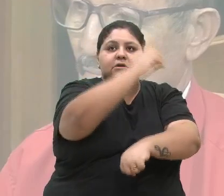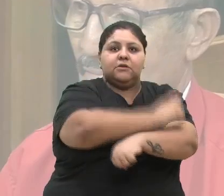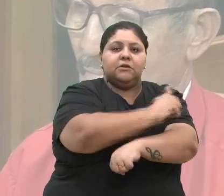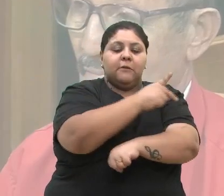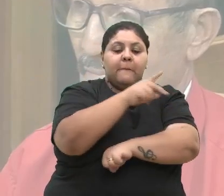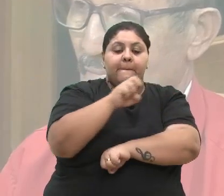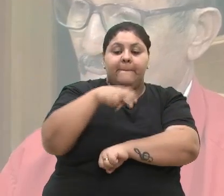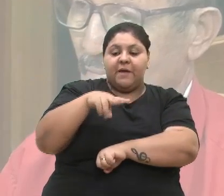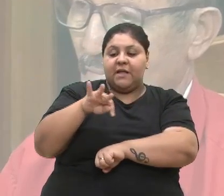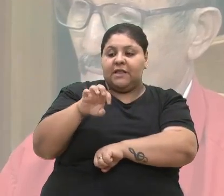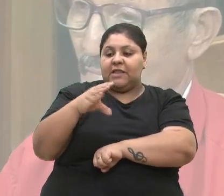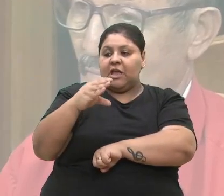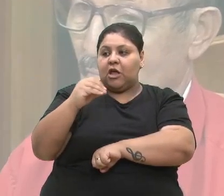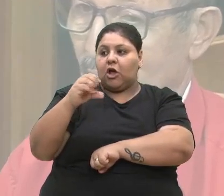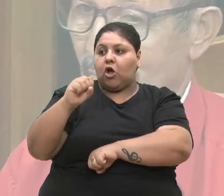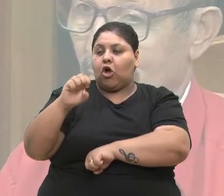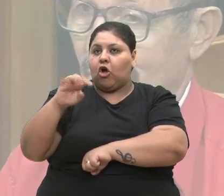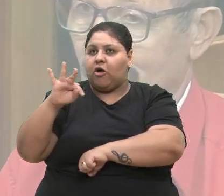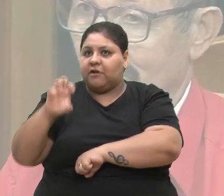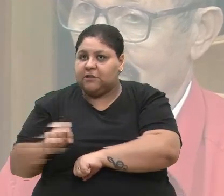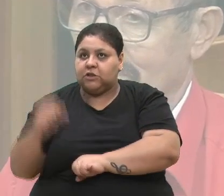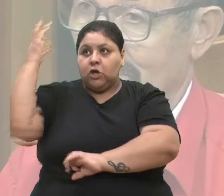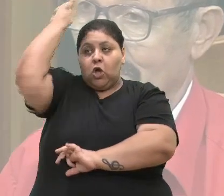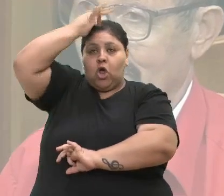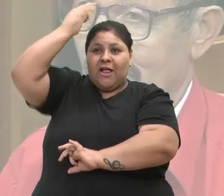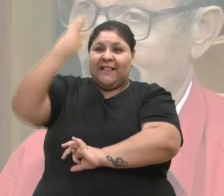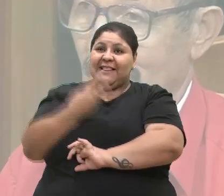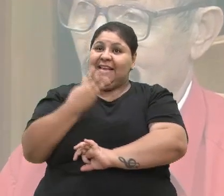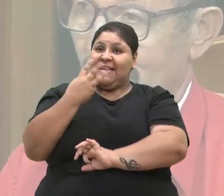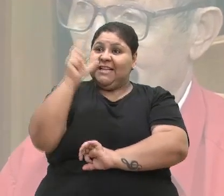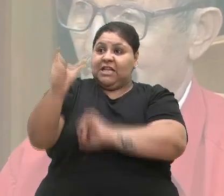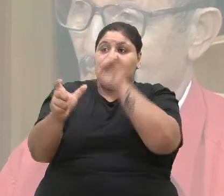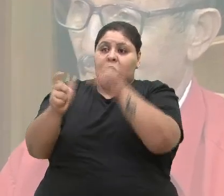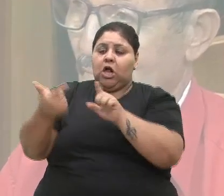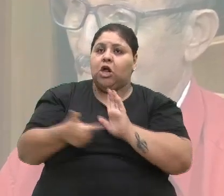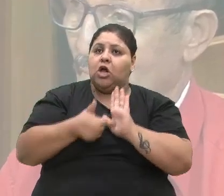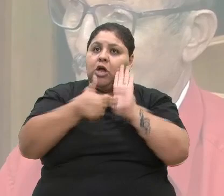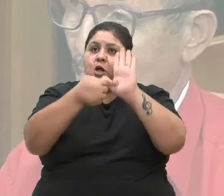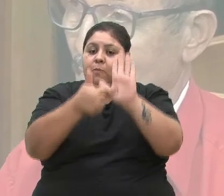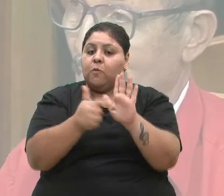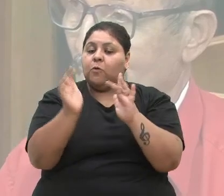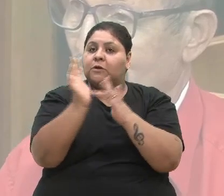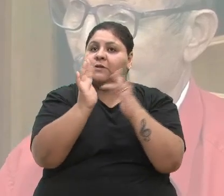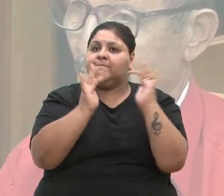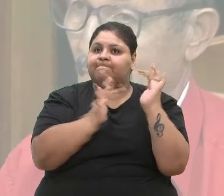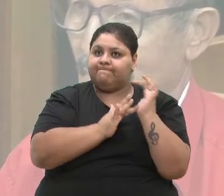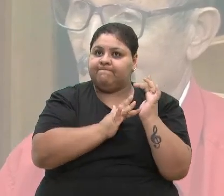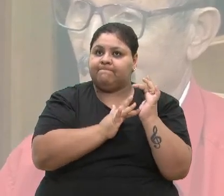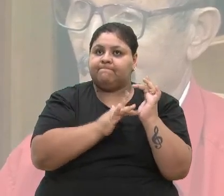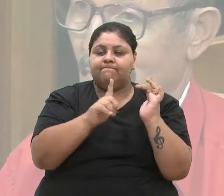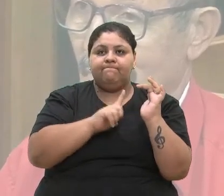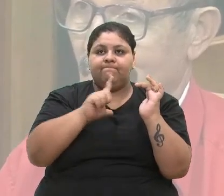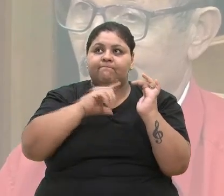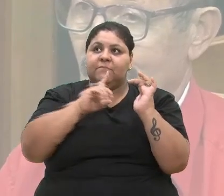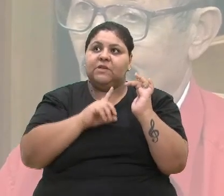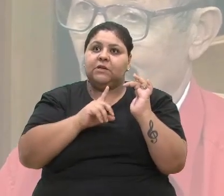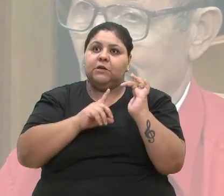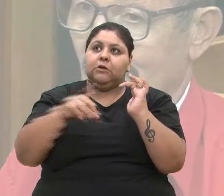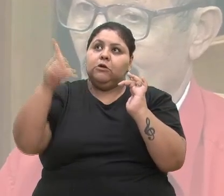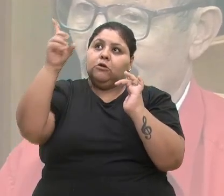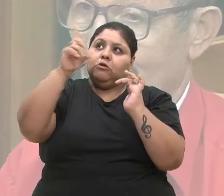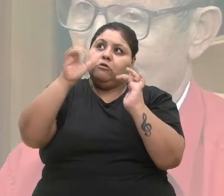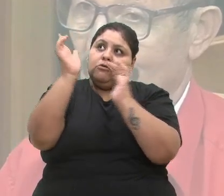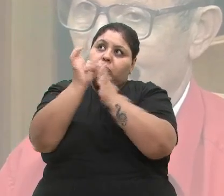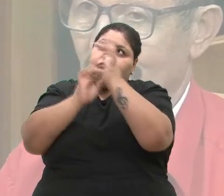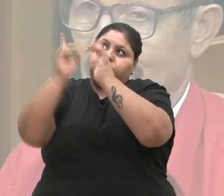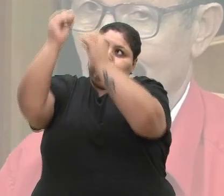Pentecostes. O Espírito Santo é uma das 3 pessoas reveladas por Jesus Cristo e teria vindo dos céus sobre